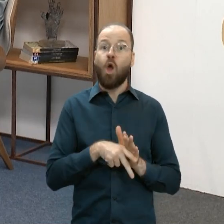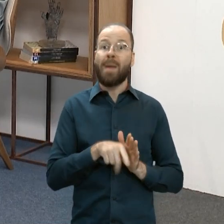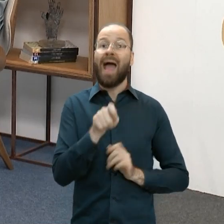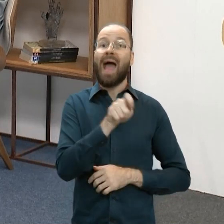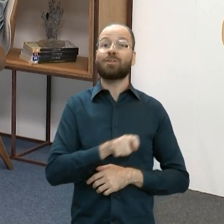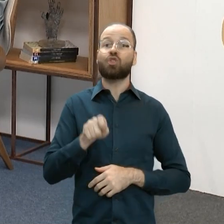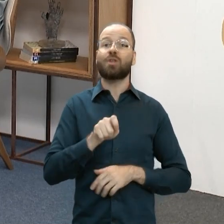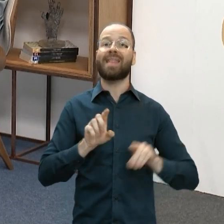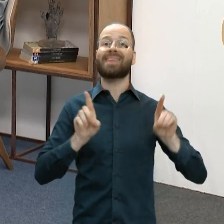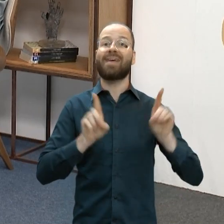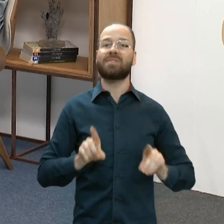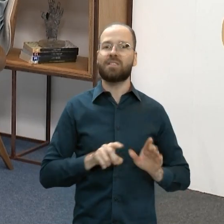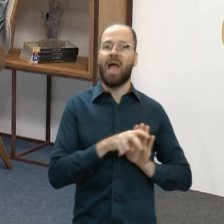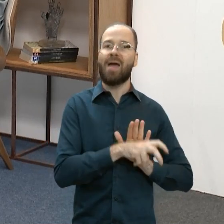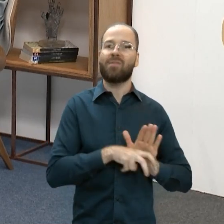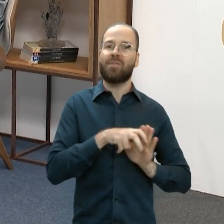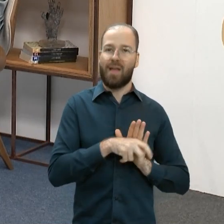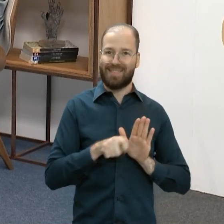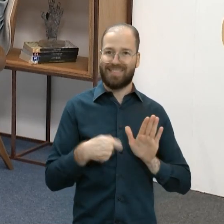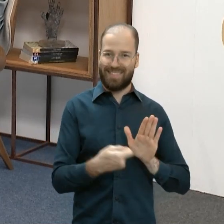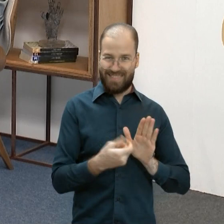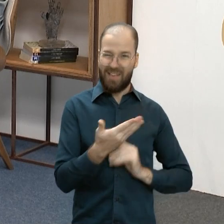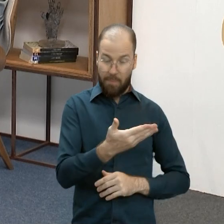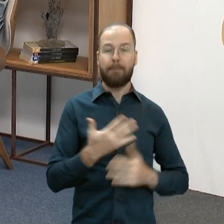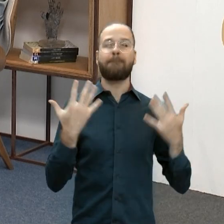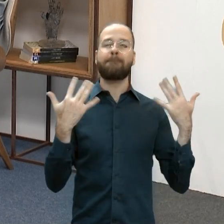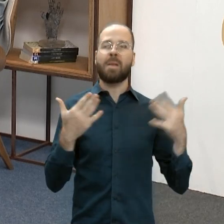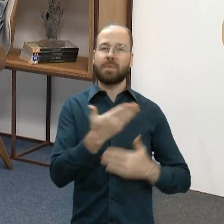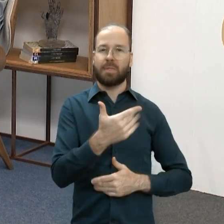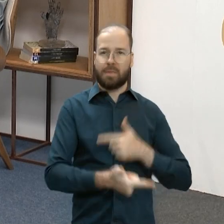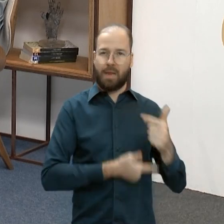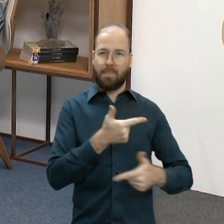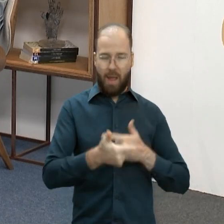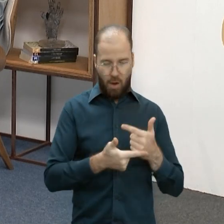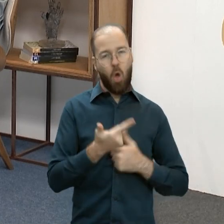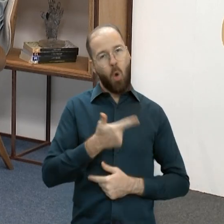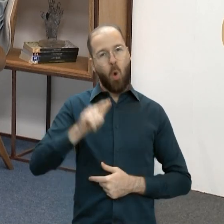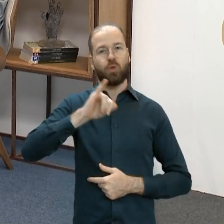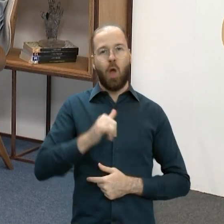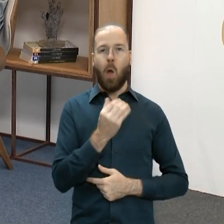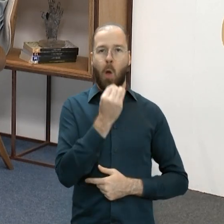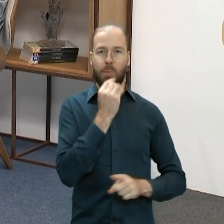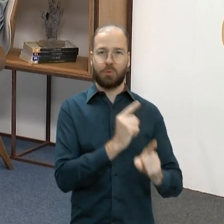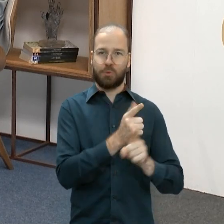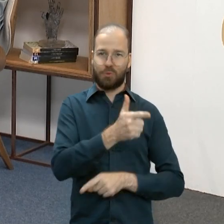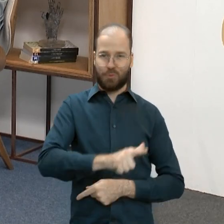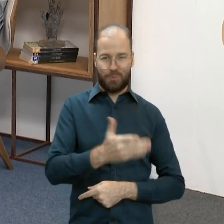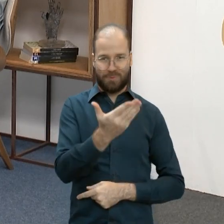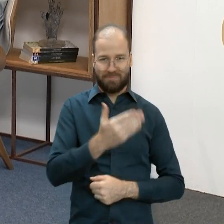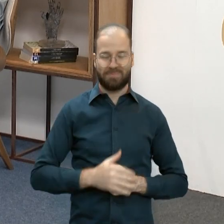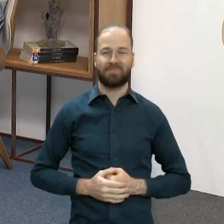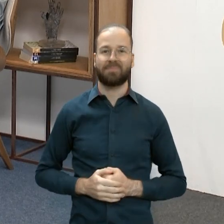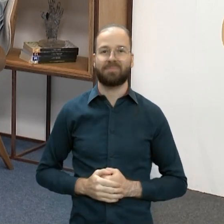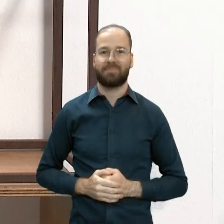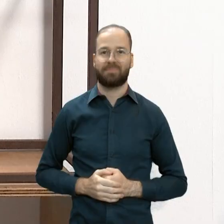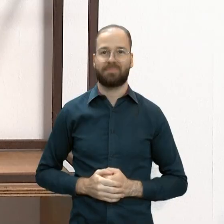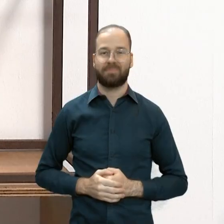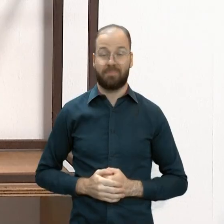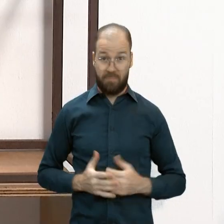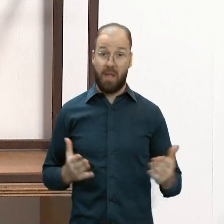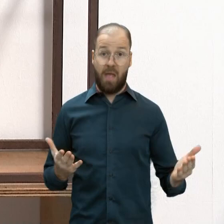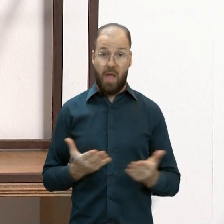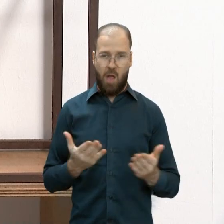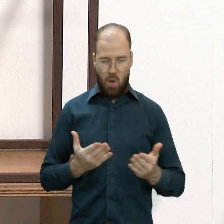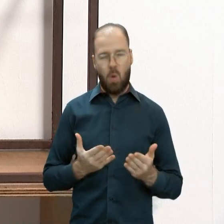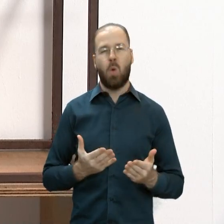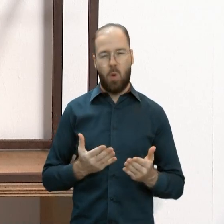pelos esclarecimentos e até uma próxima oportunidade. Parabéns pelo trabalho desenvolvido aí na associação. E agora, pessoal, nós